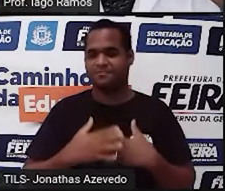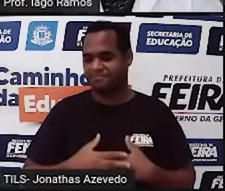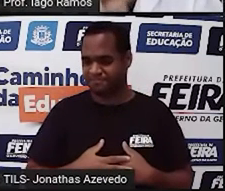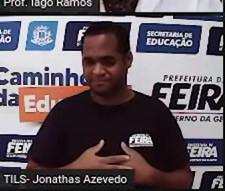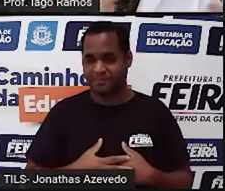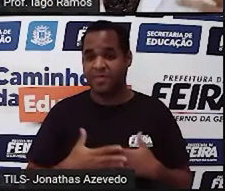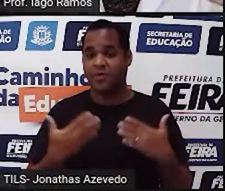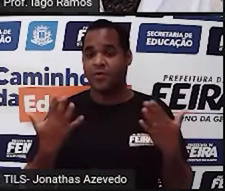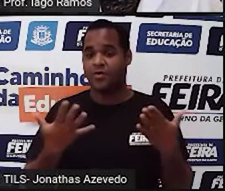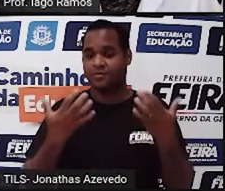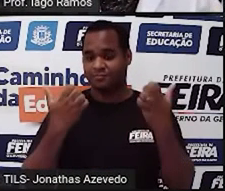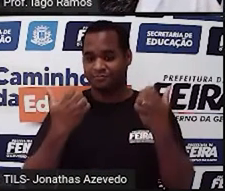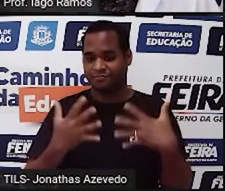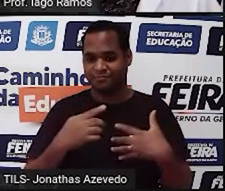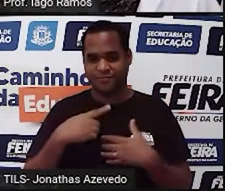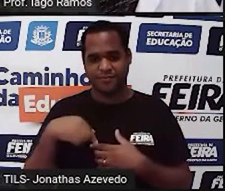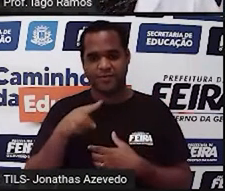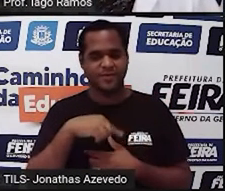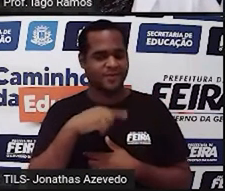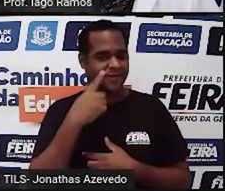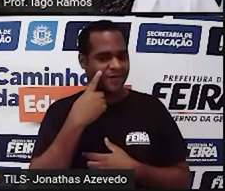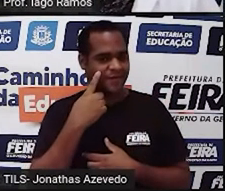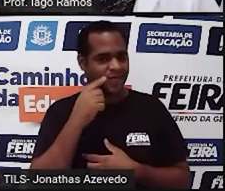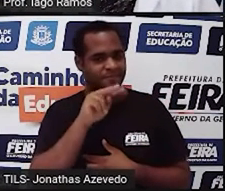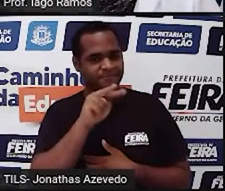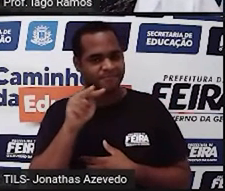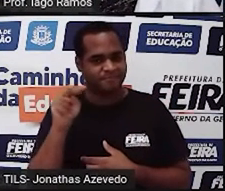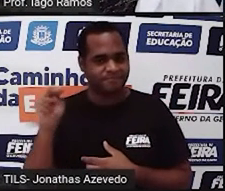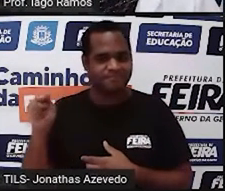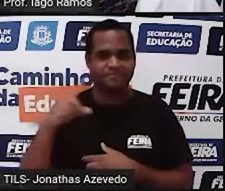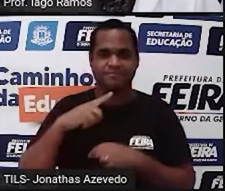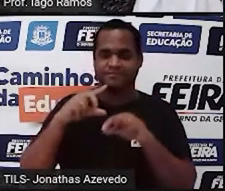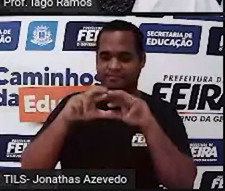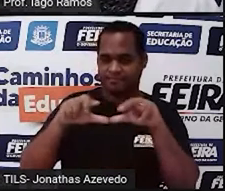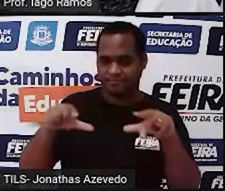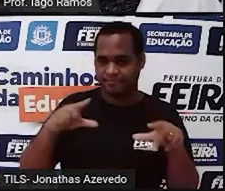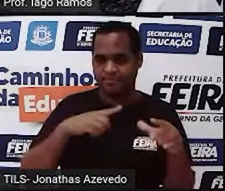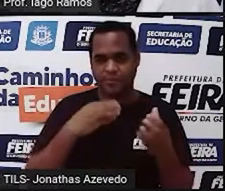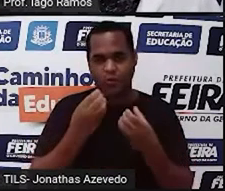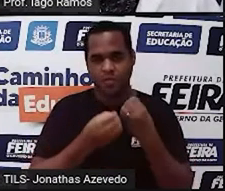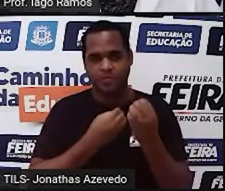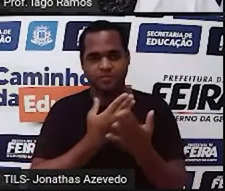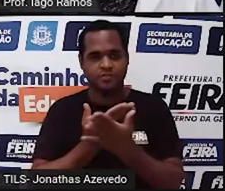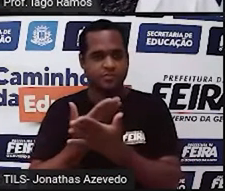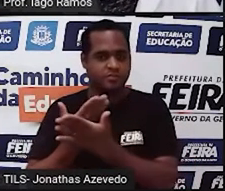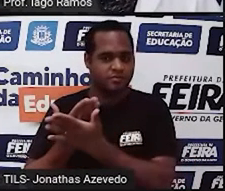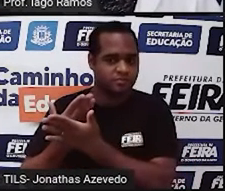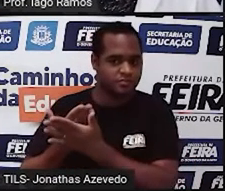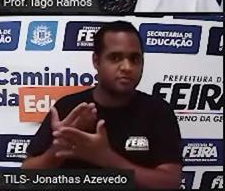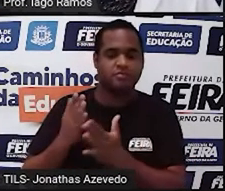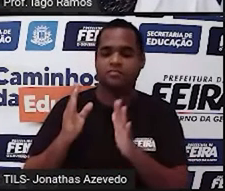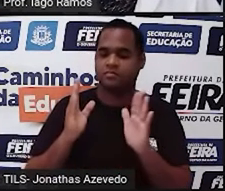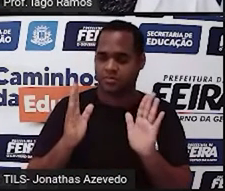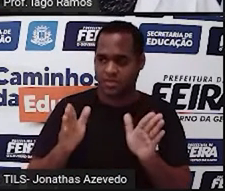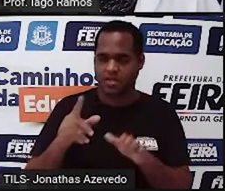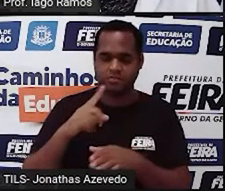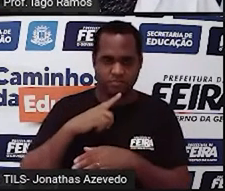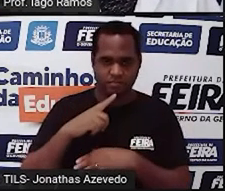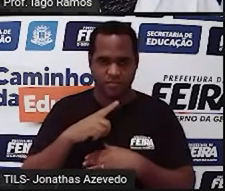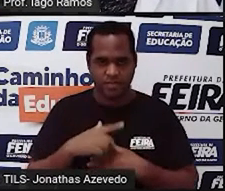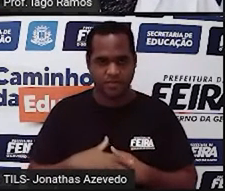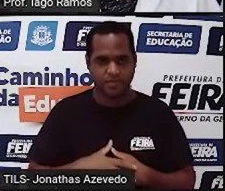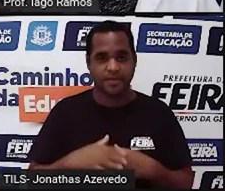da forma como nós havemos da forma como nós a estudamos né teve